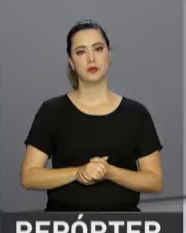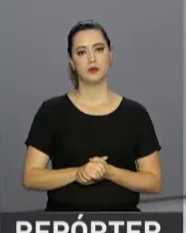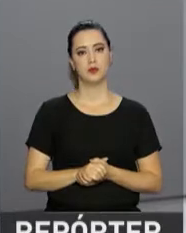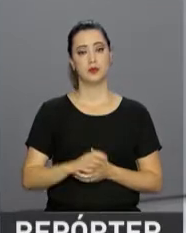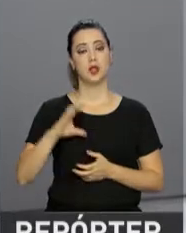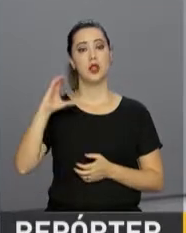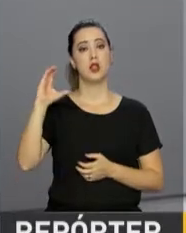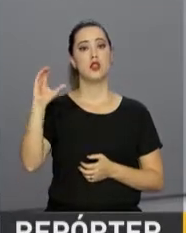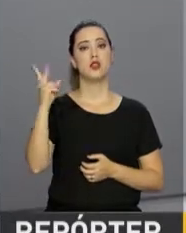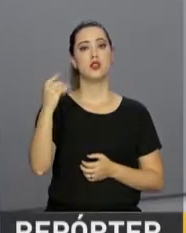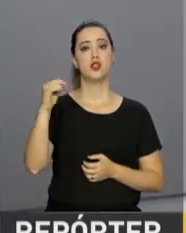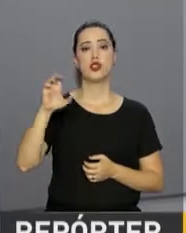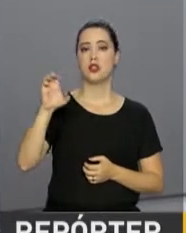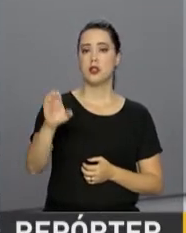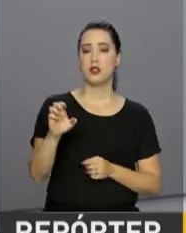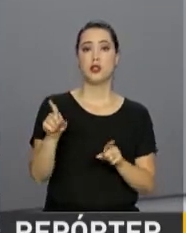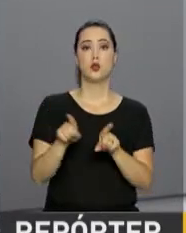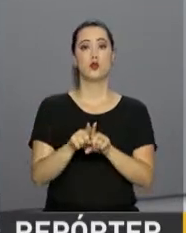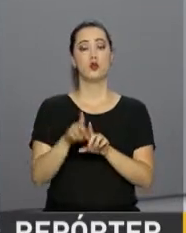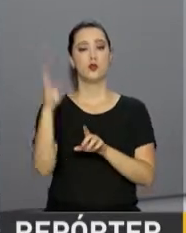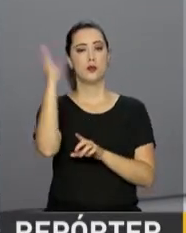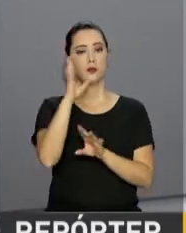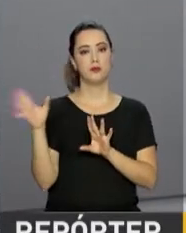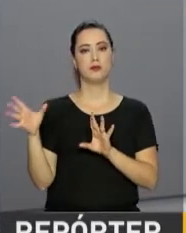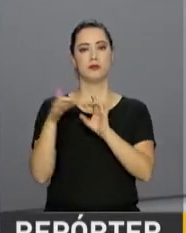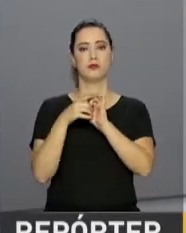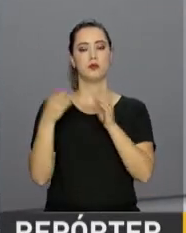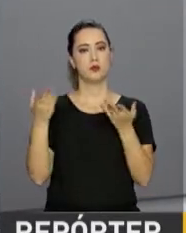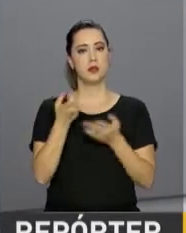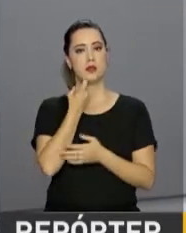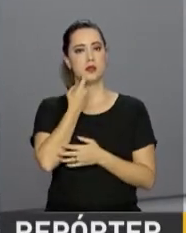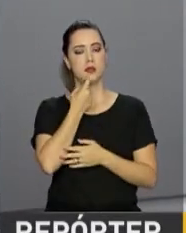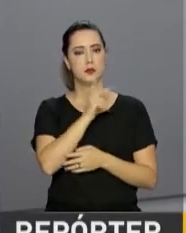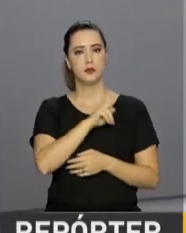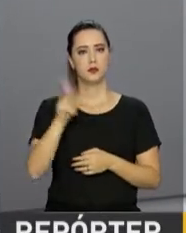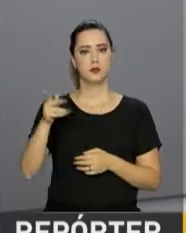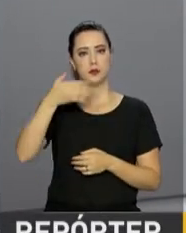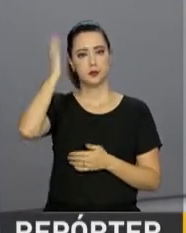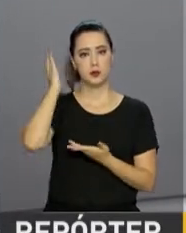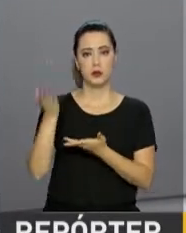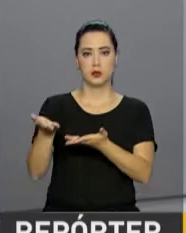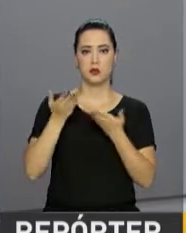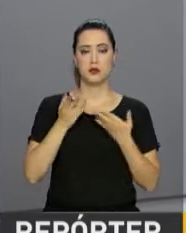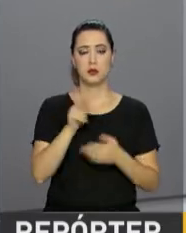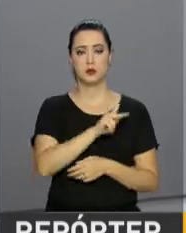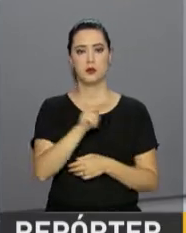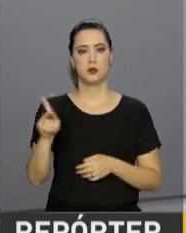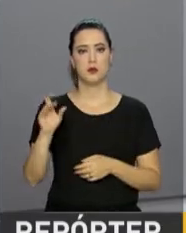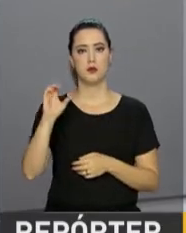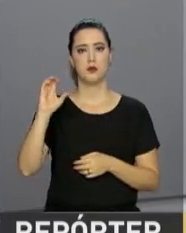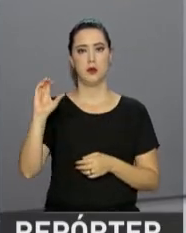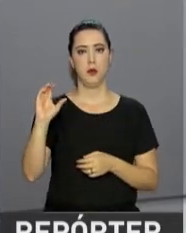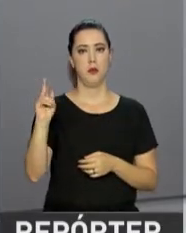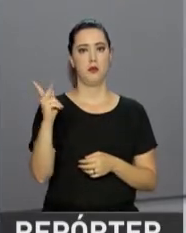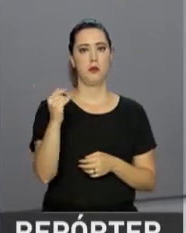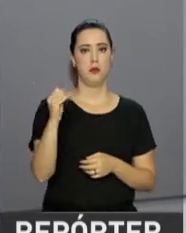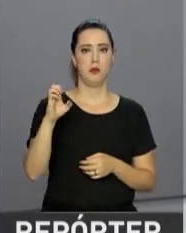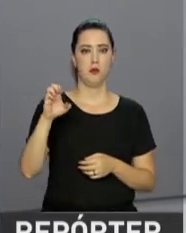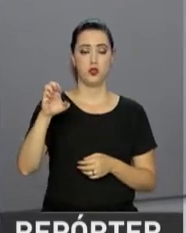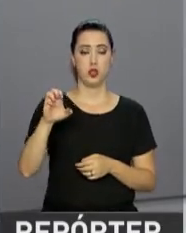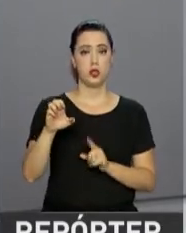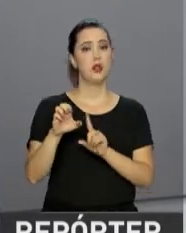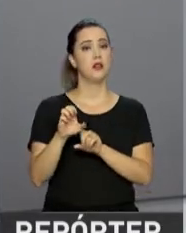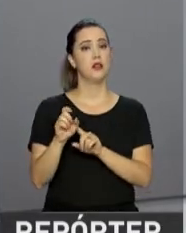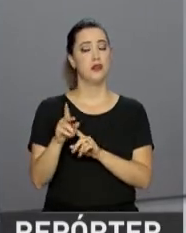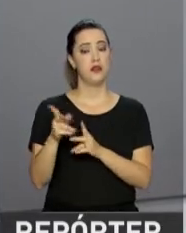chile e brasil juntos nesta sexta-feira o presidente michel temer recebe o presidente do chile sebastián pinheira em